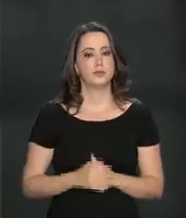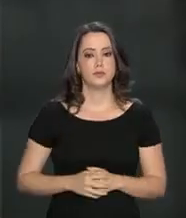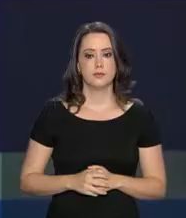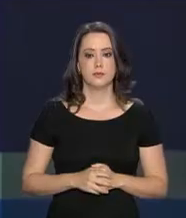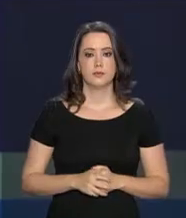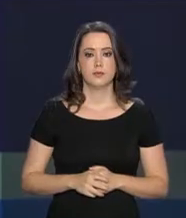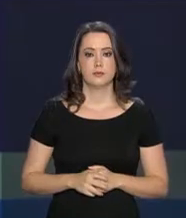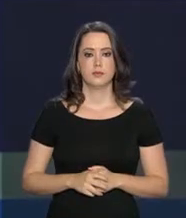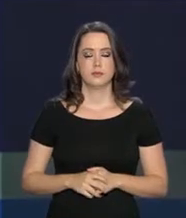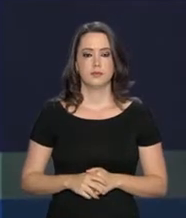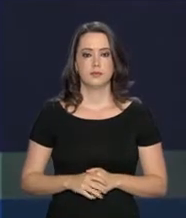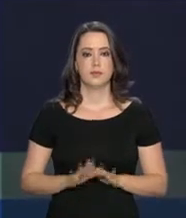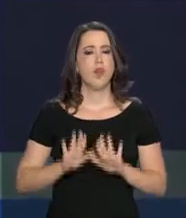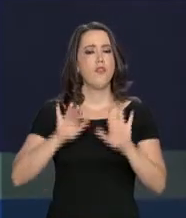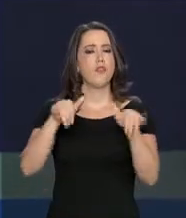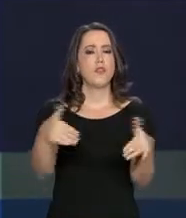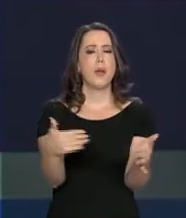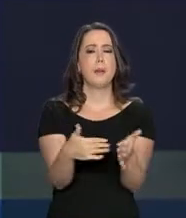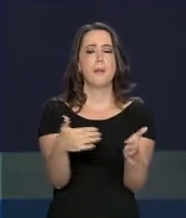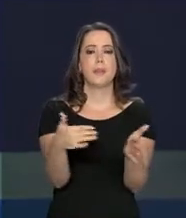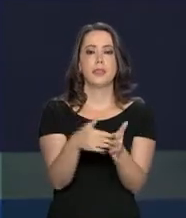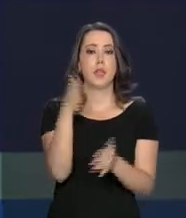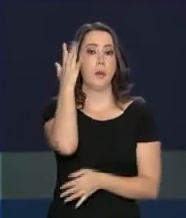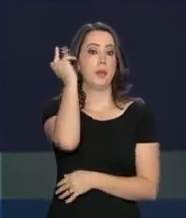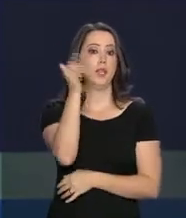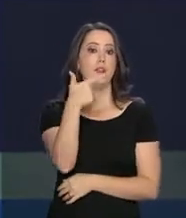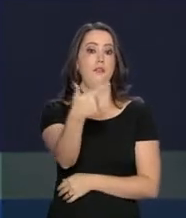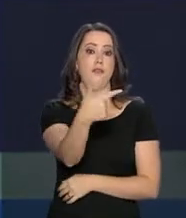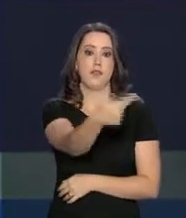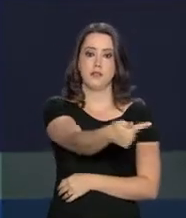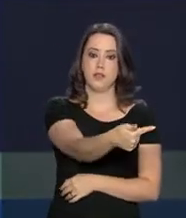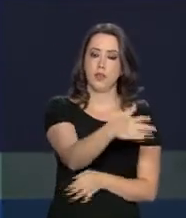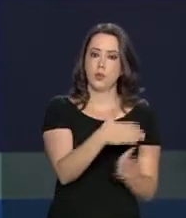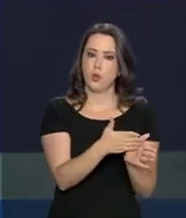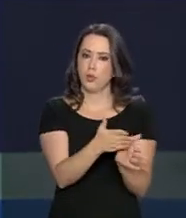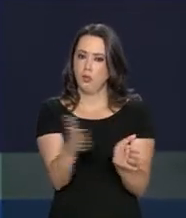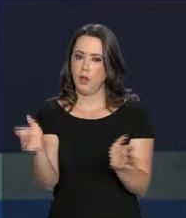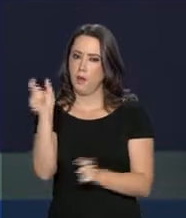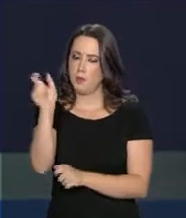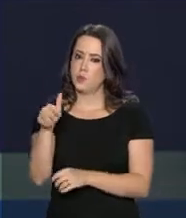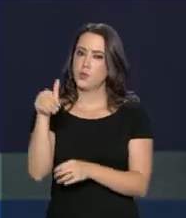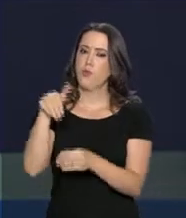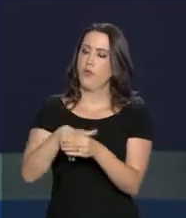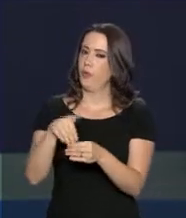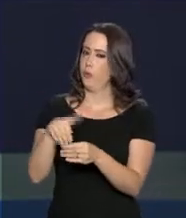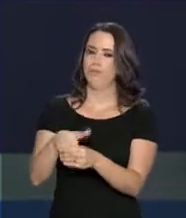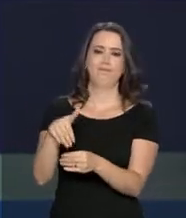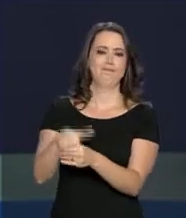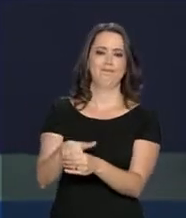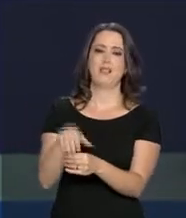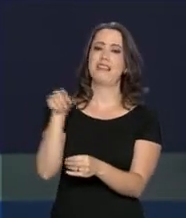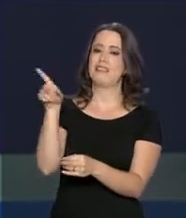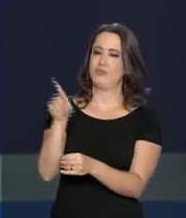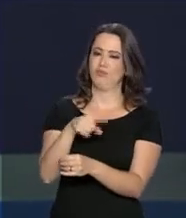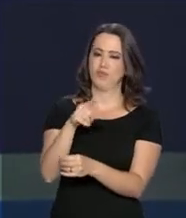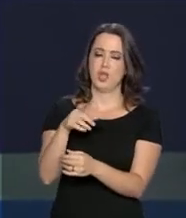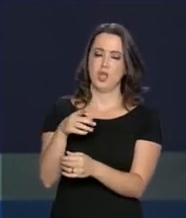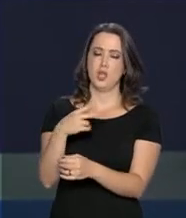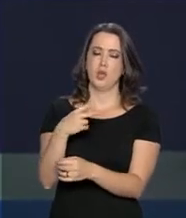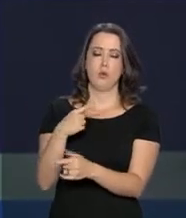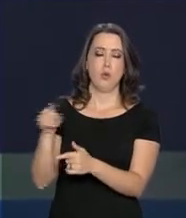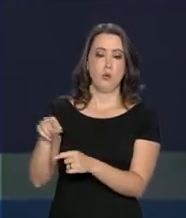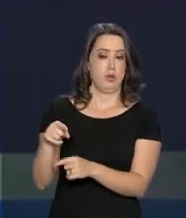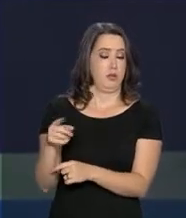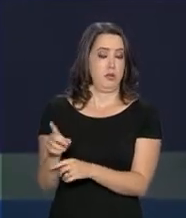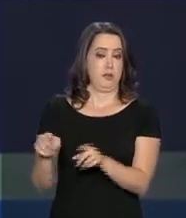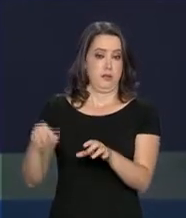Fernandes. Termina amanhã, dia 27, o prazo para o eleitor que não votou justificar a ausência no segundo